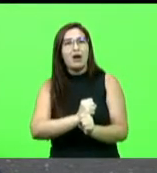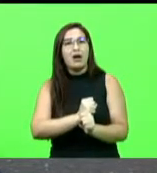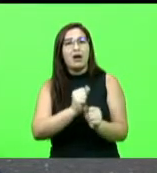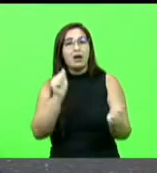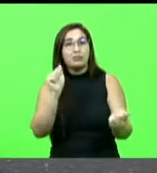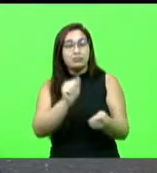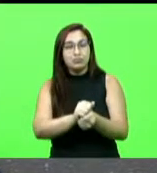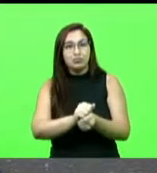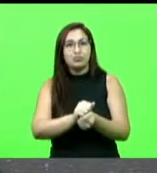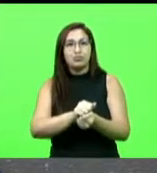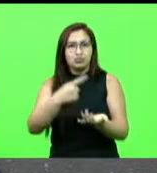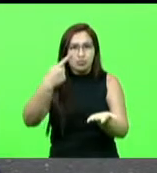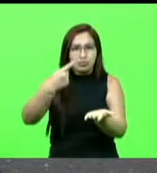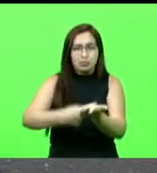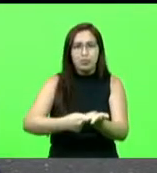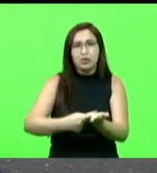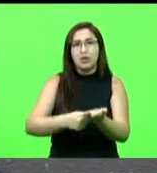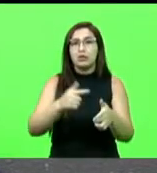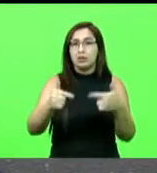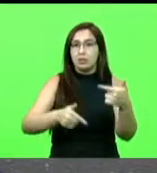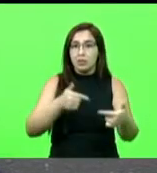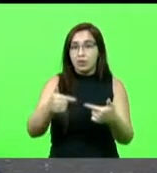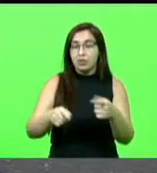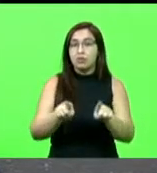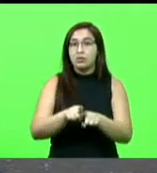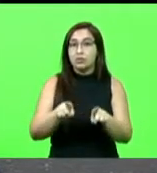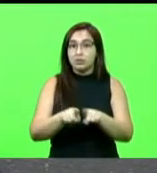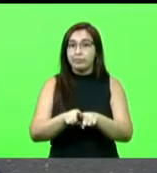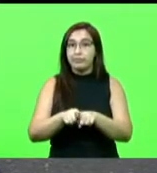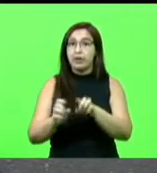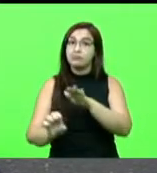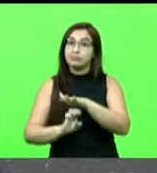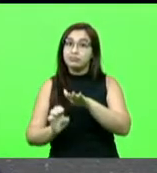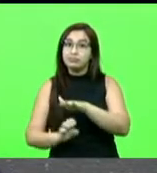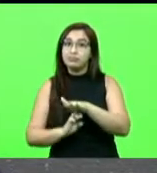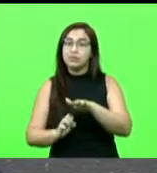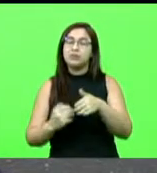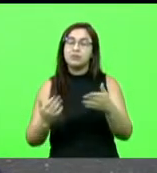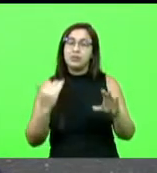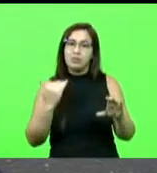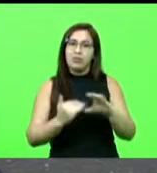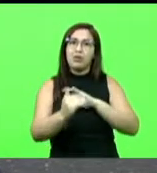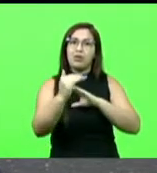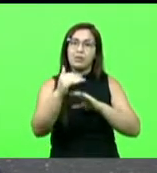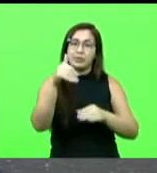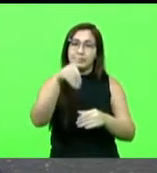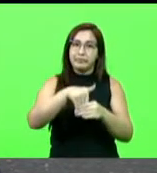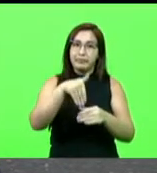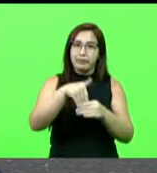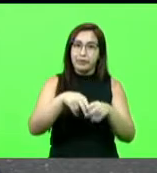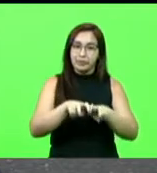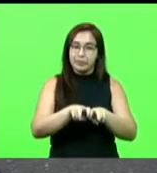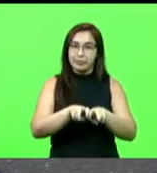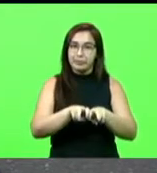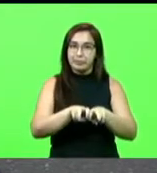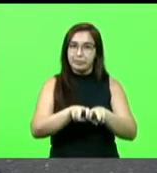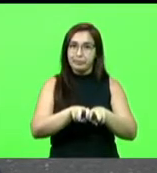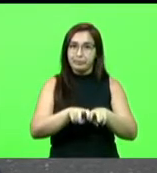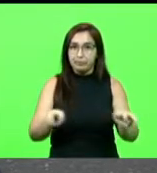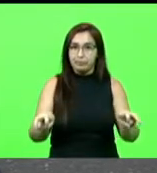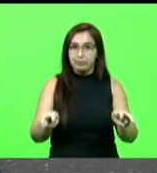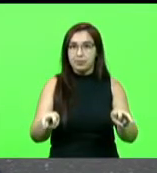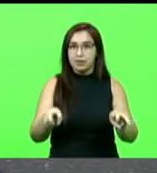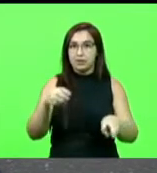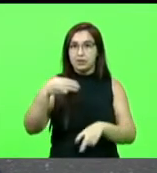trabalhadores quanto das entidades patronais. Por isso, encaminhamento de voto da bancada do